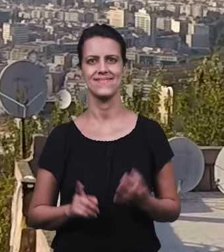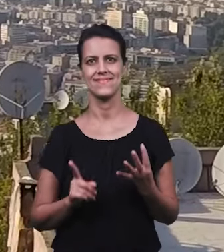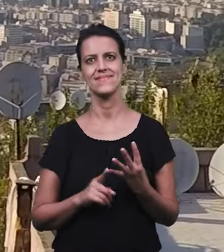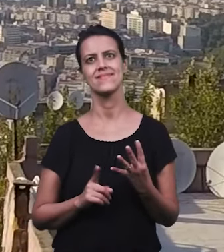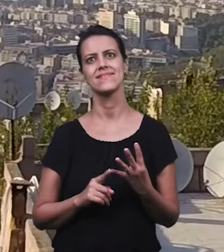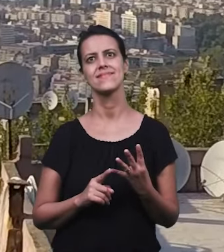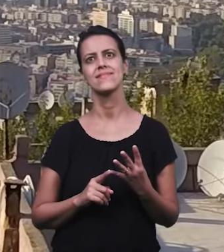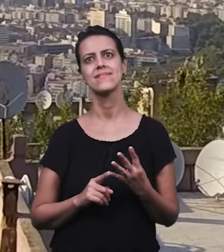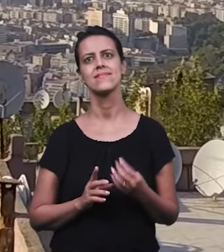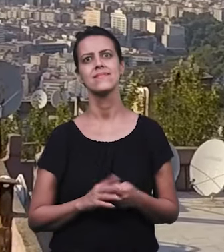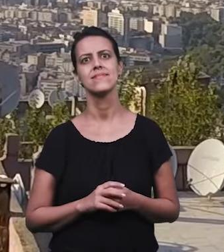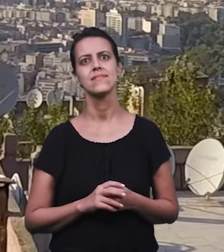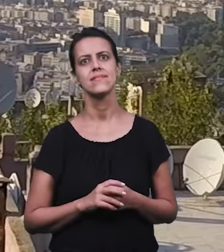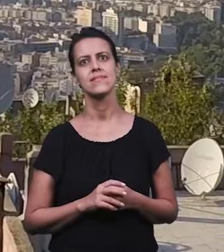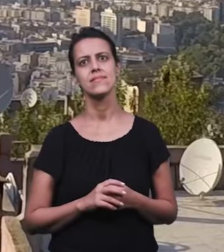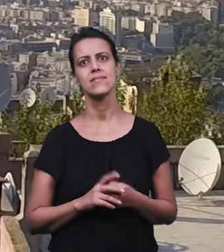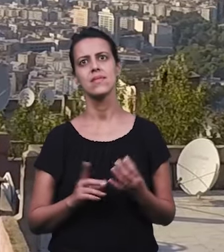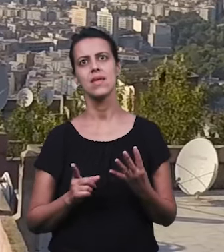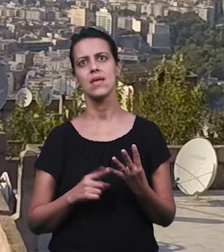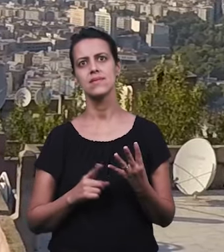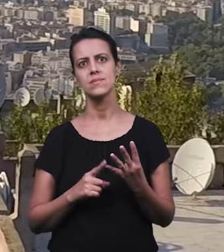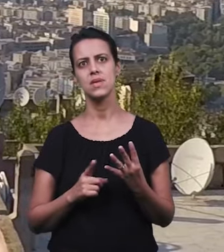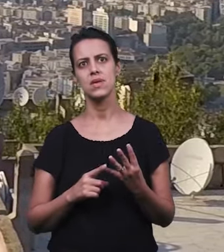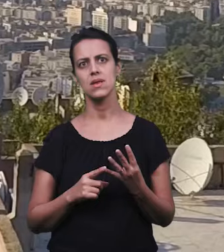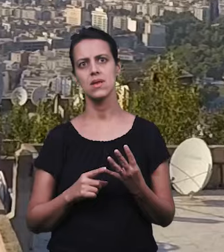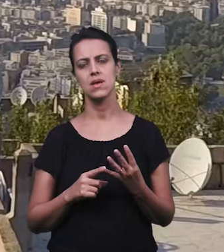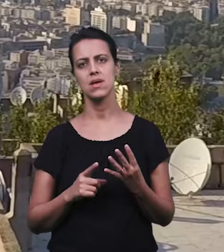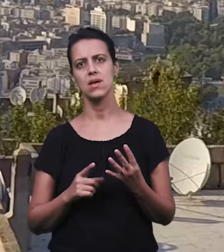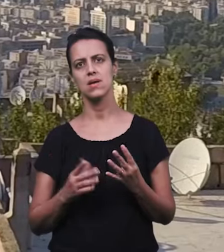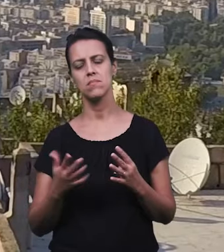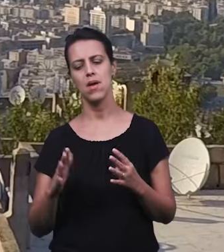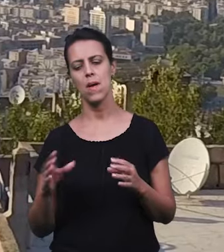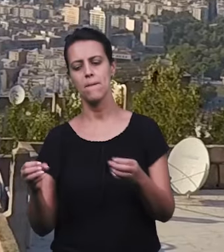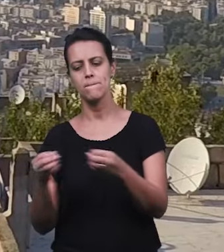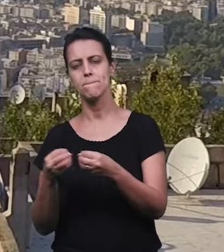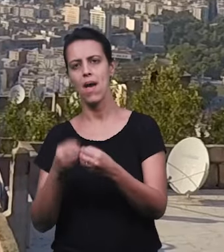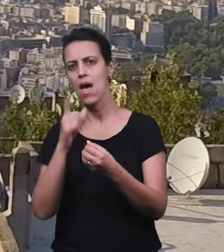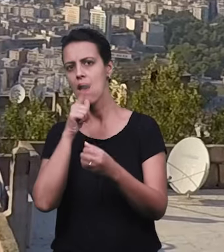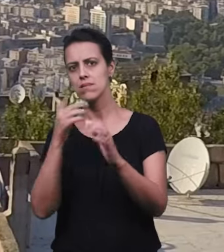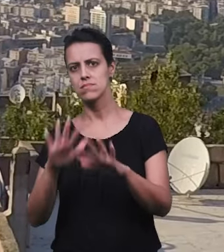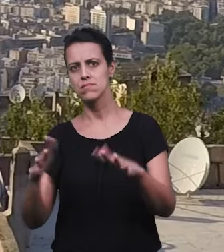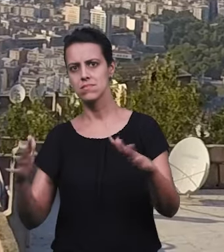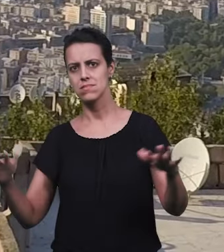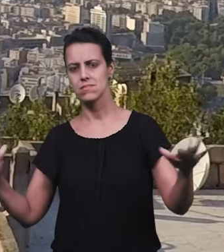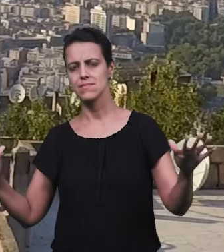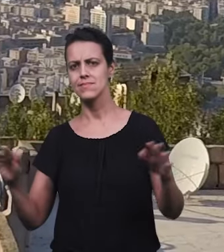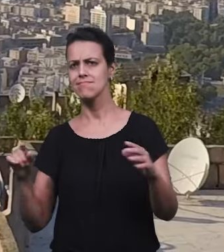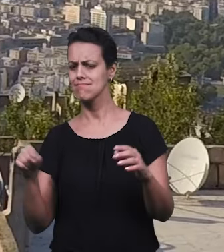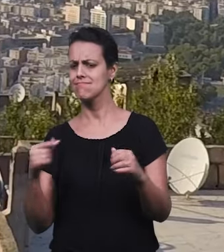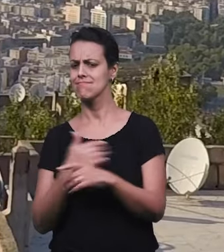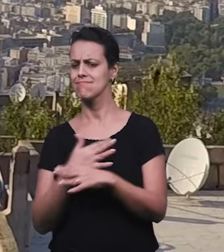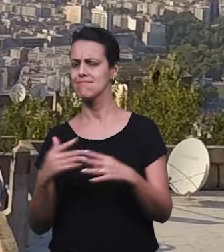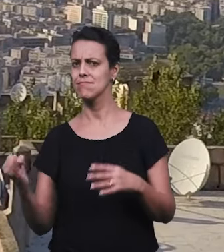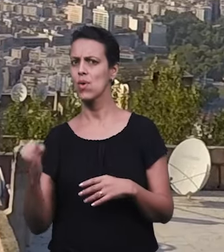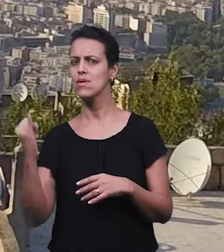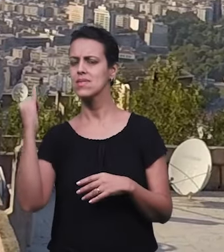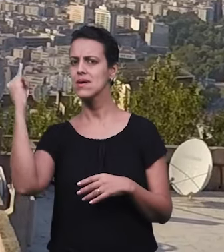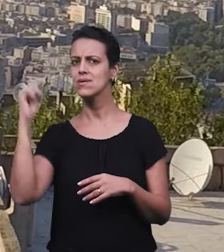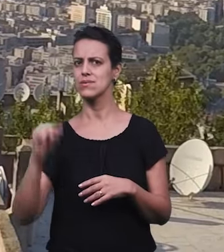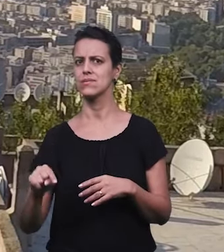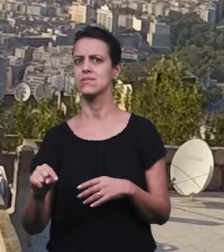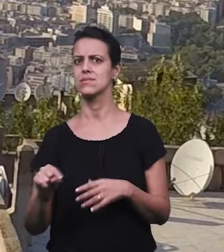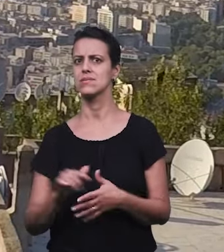Turquia, né? Ali Hierápolis ficava aqui, Esmirna ficava pro lado do mar. E era uma cidade importante na